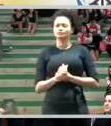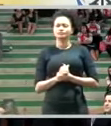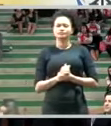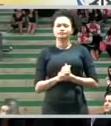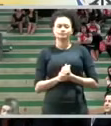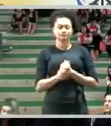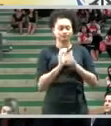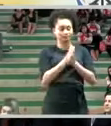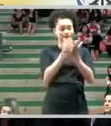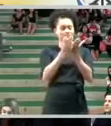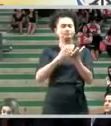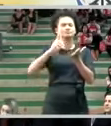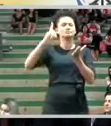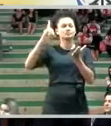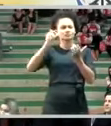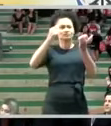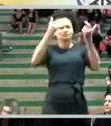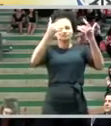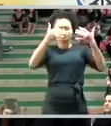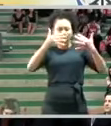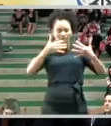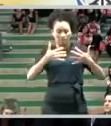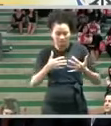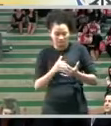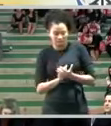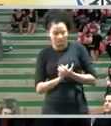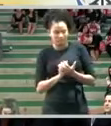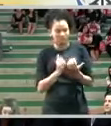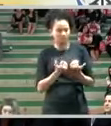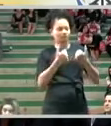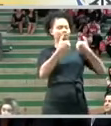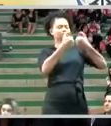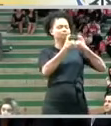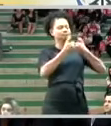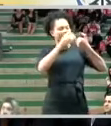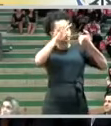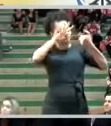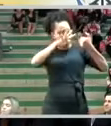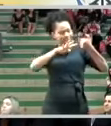E a Bíblia diz que o povo abandonou a arca em Kiriat Jearim.